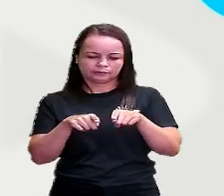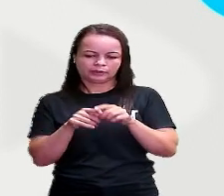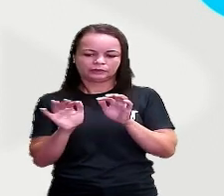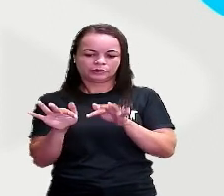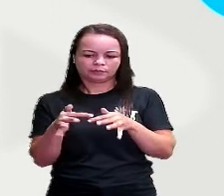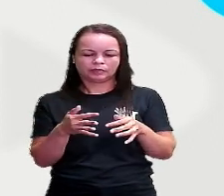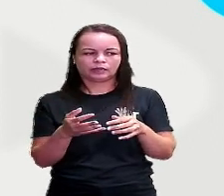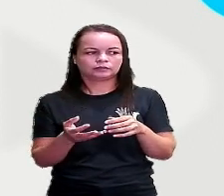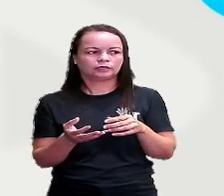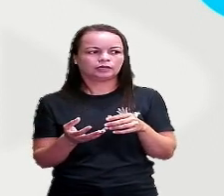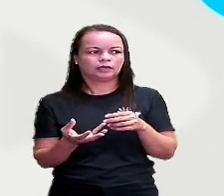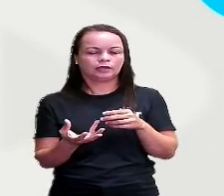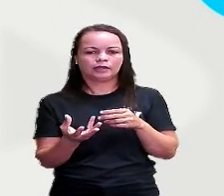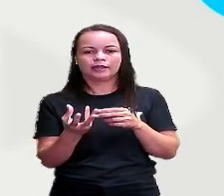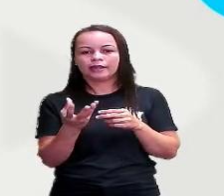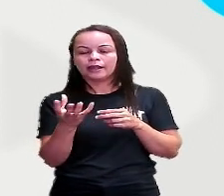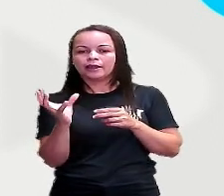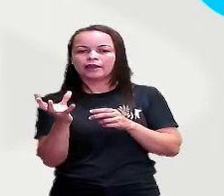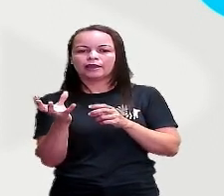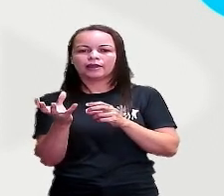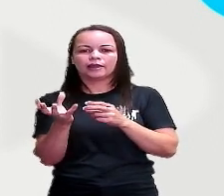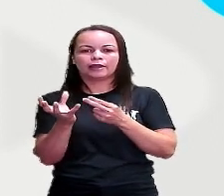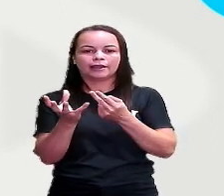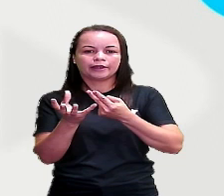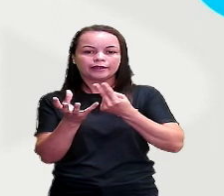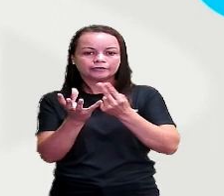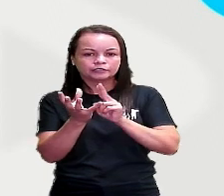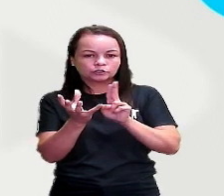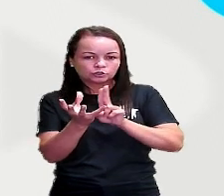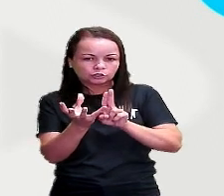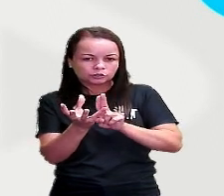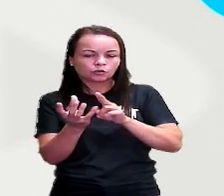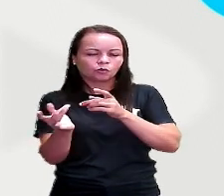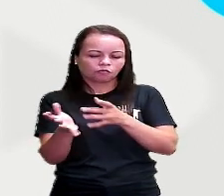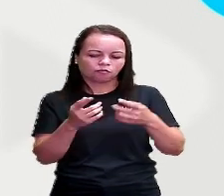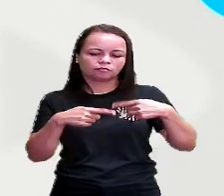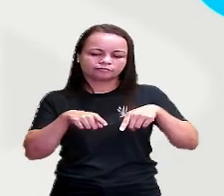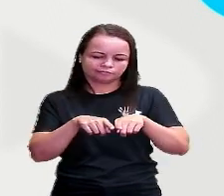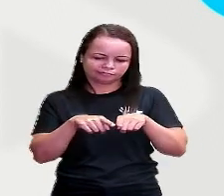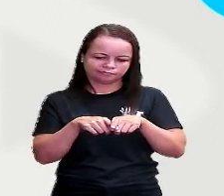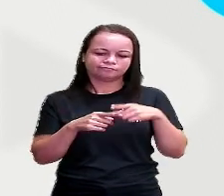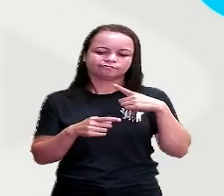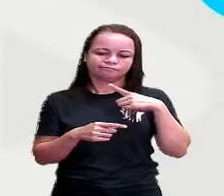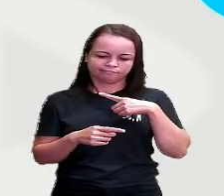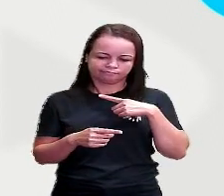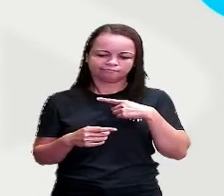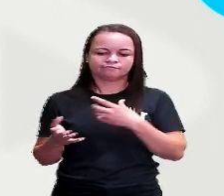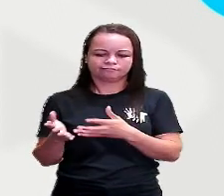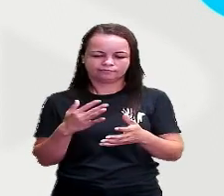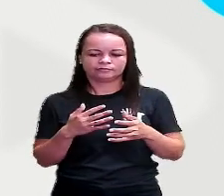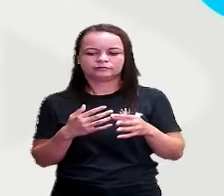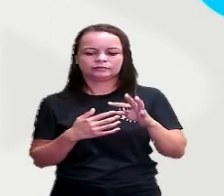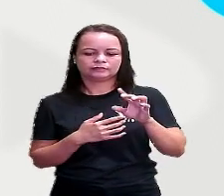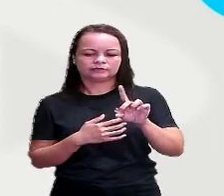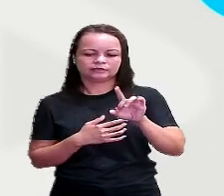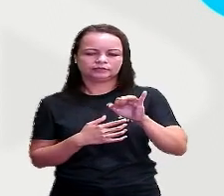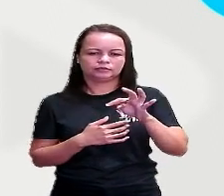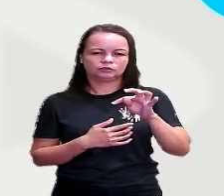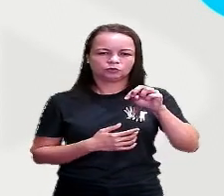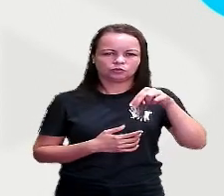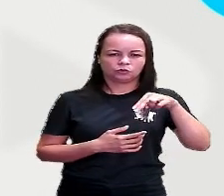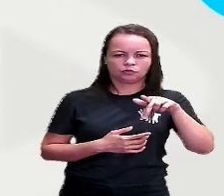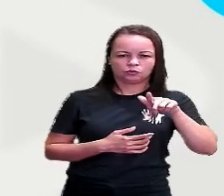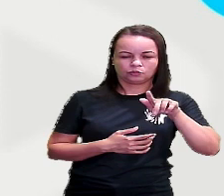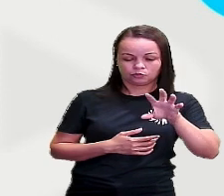ditongo. Então, as paroxítonas terminadas em ditongo, elas também receberão acento. Então, ó, colégio, tá vendo que terminou em ditongo?